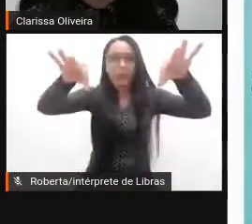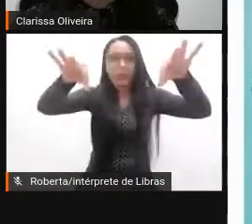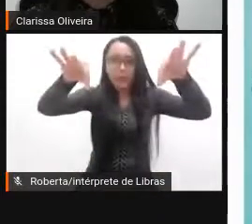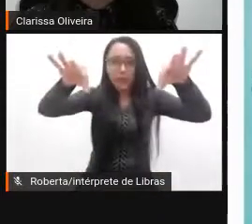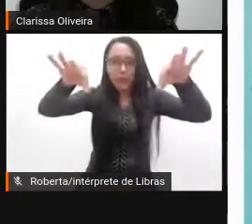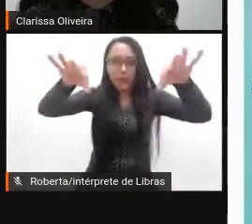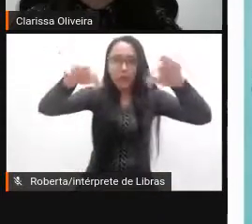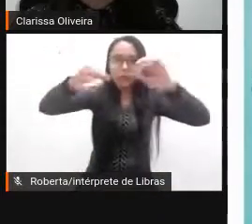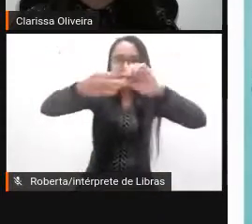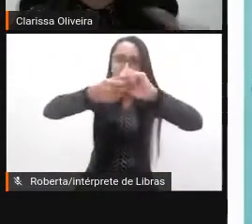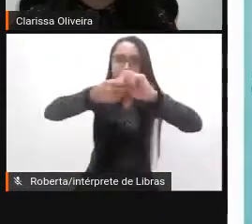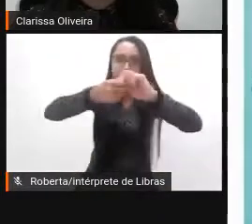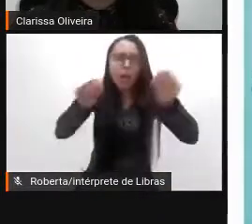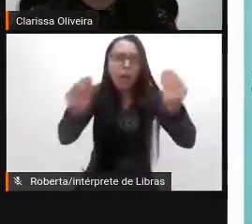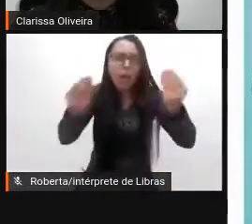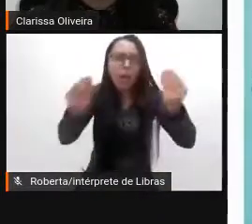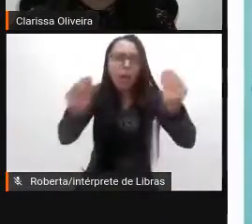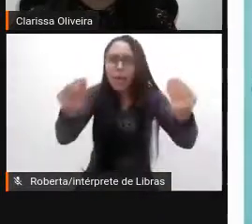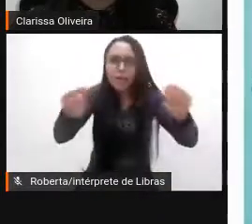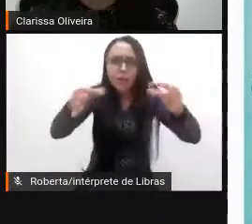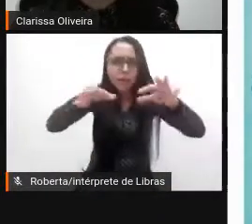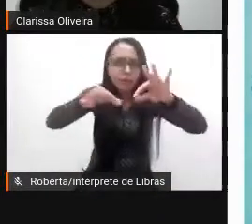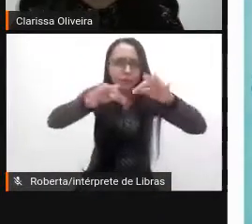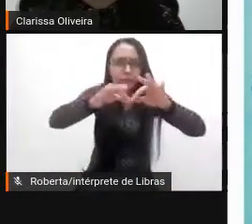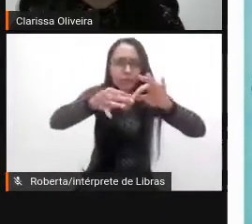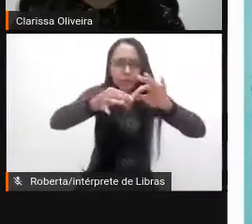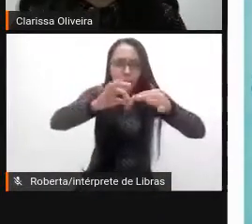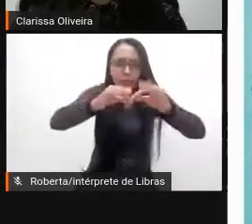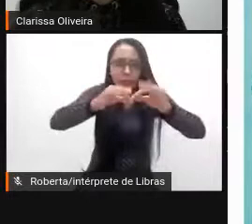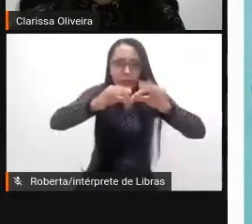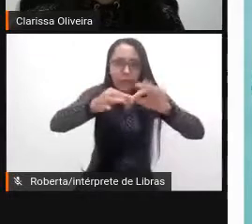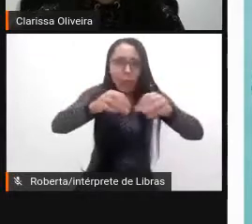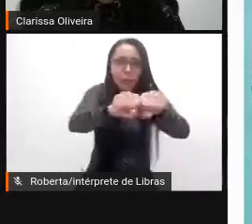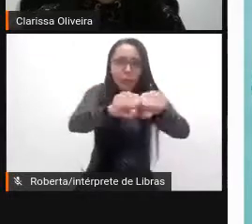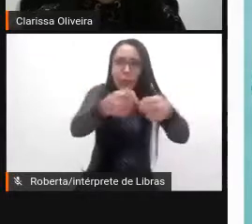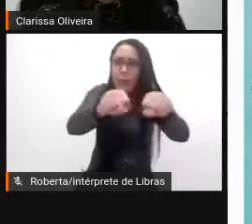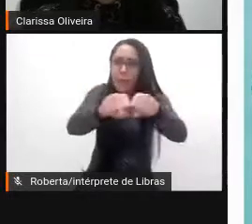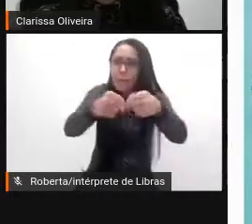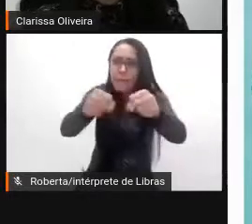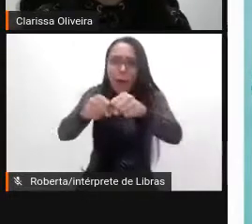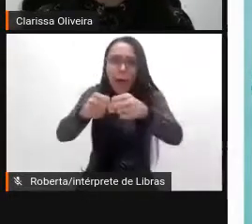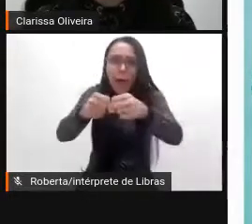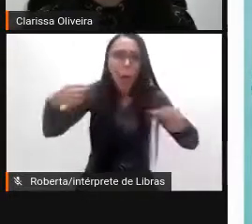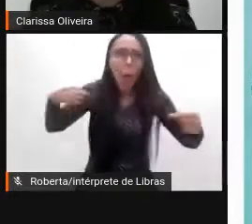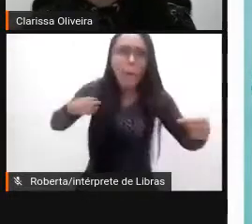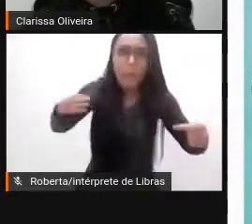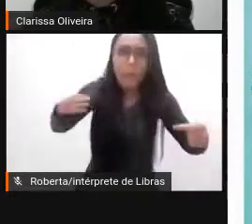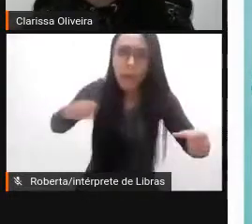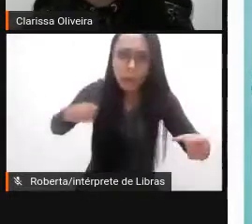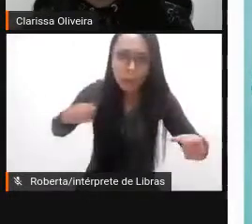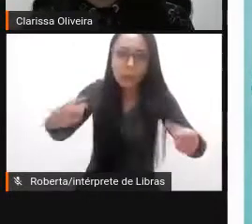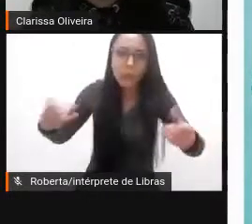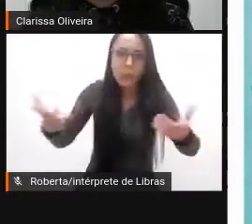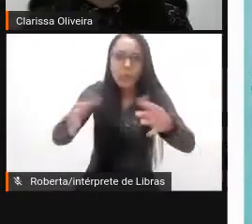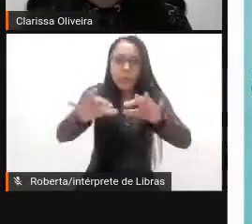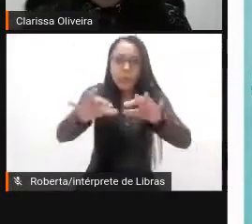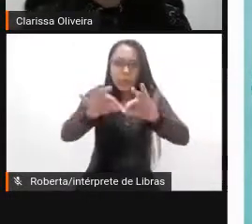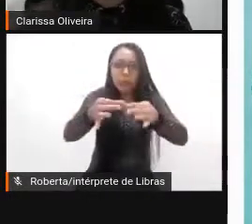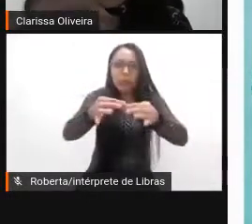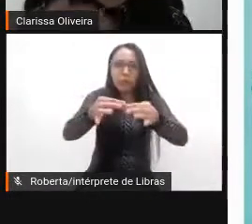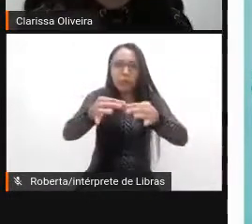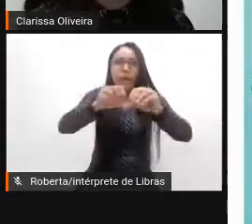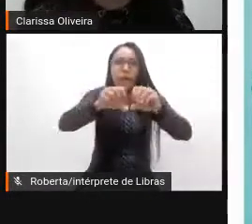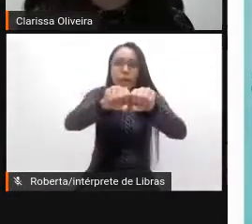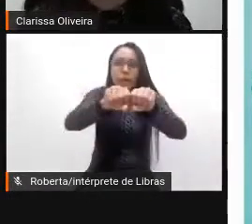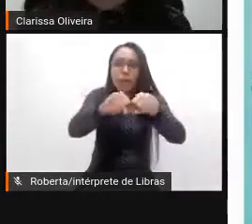leves, mas tente não torcer para não quebrar as fibras do tecido e aí deixar você mais susceptível à infecção. Então, veja